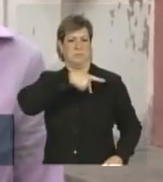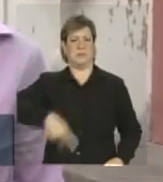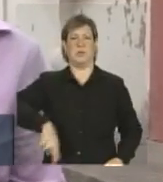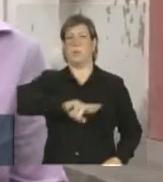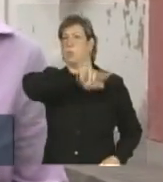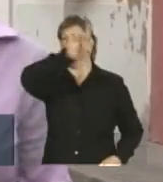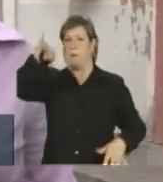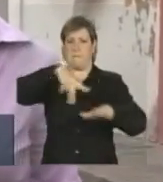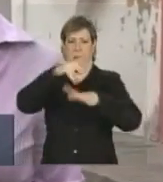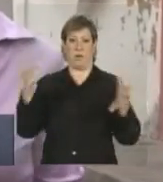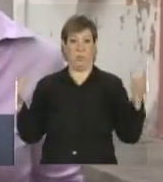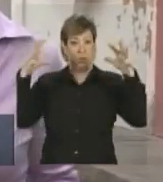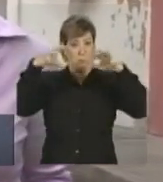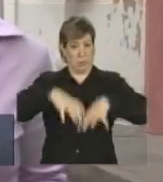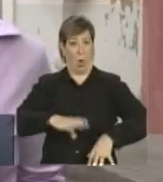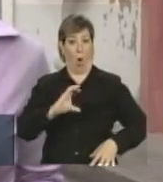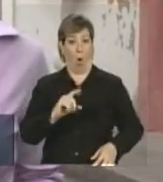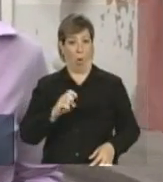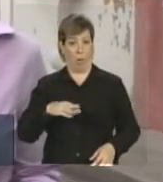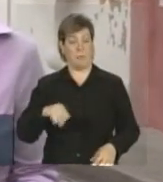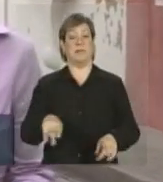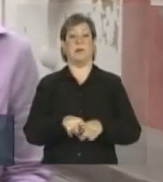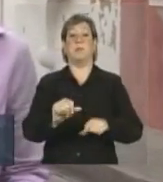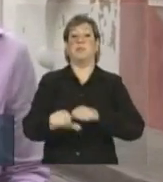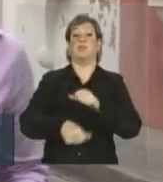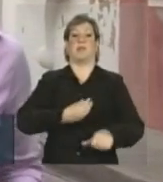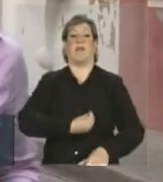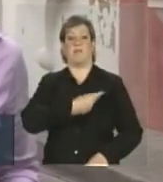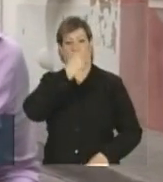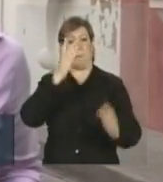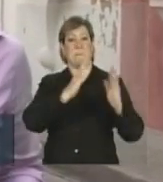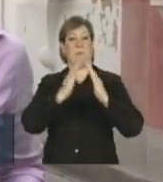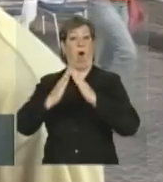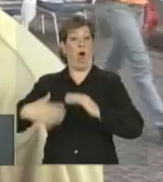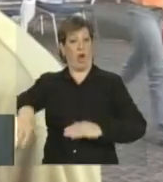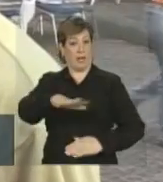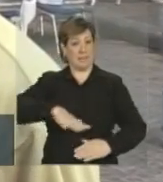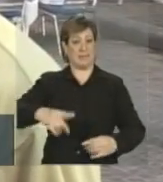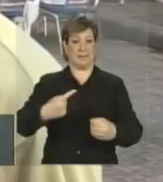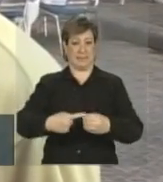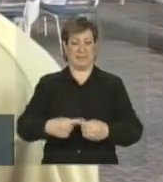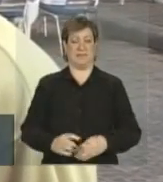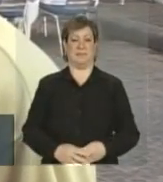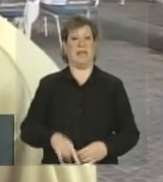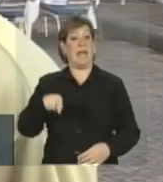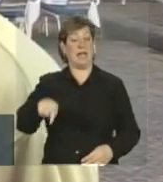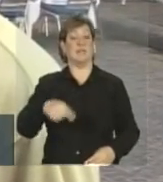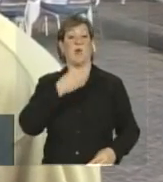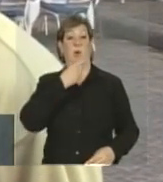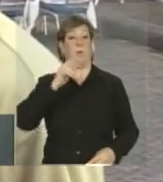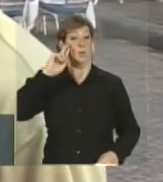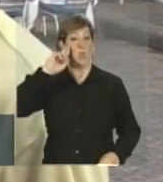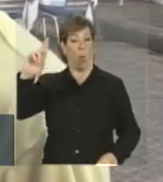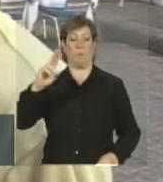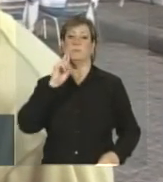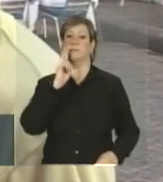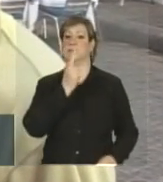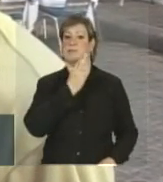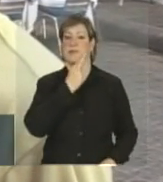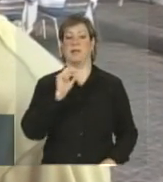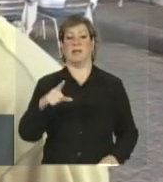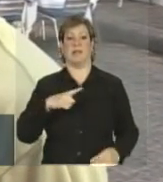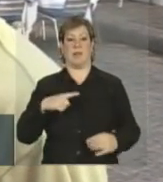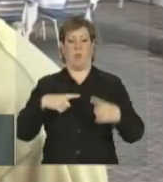das Índias, na Colômbia, modifica também a rotina dos moradores. Este dono de restaurante, na parte murada da